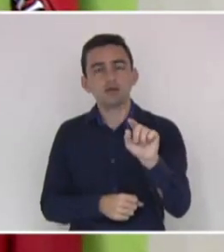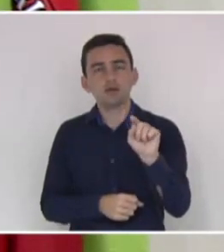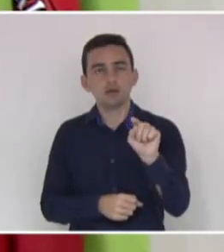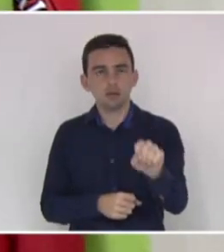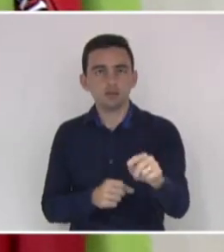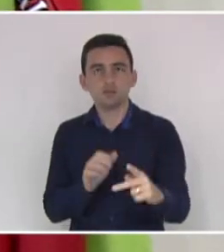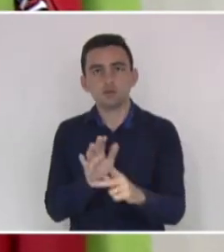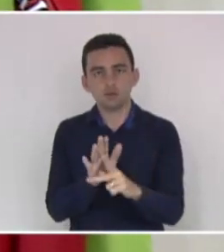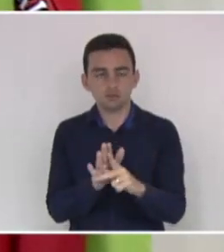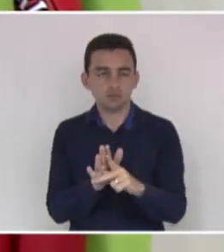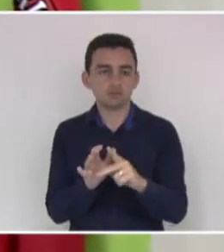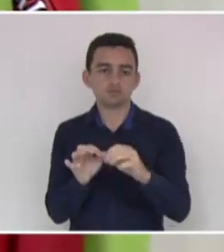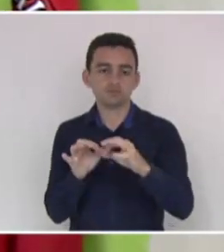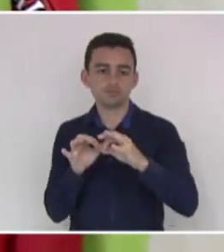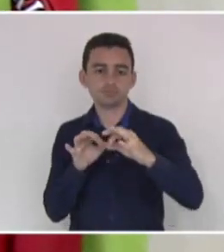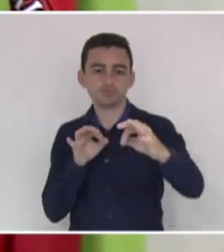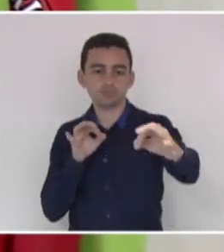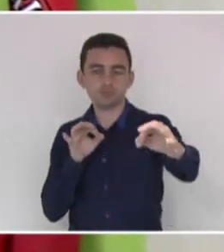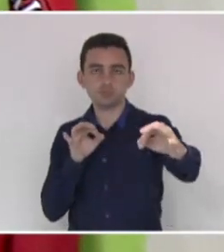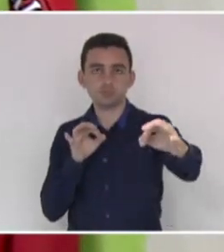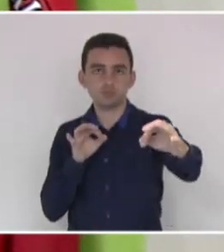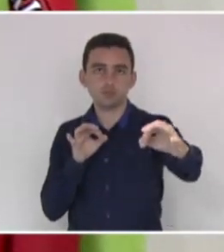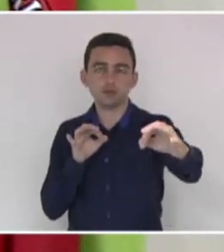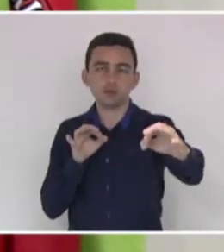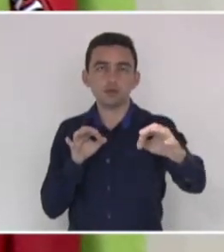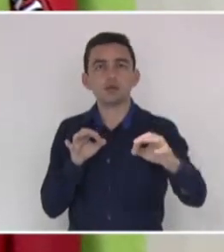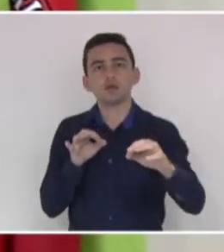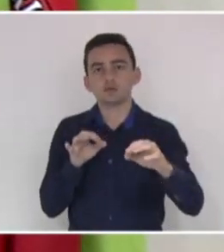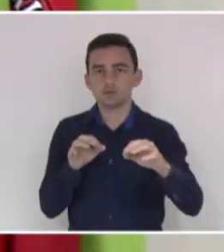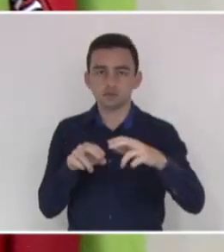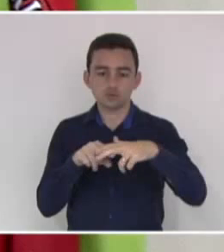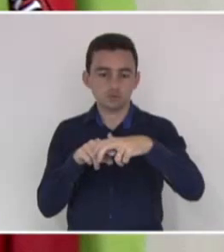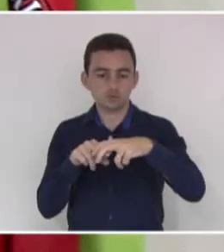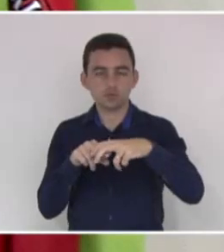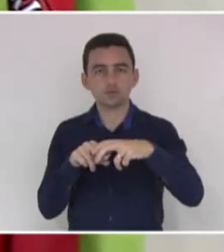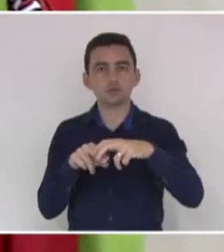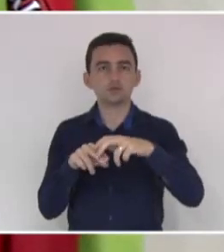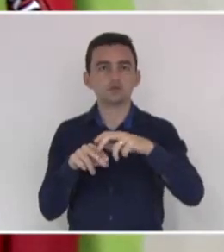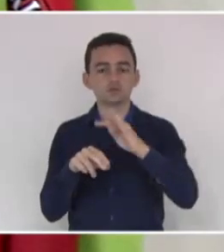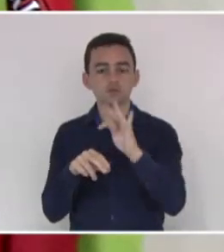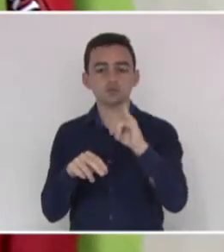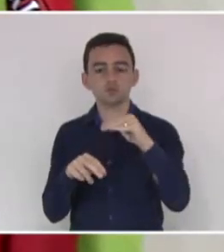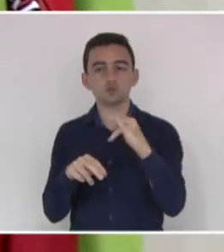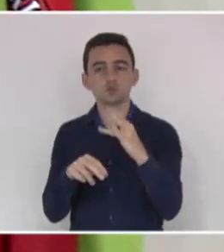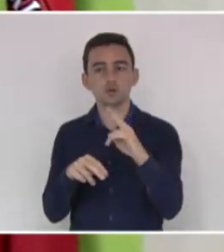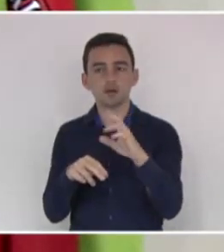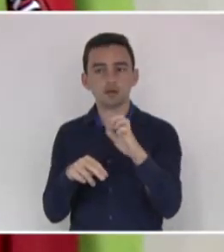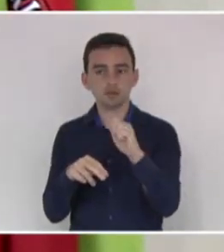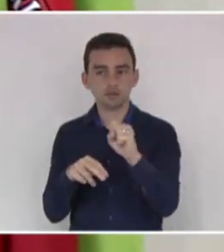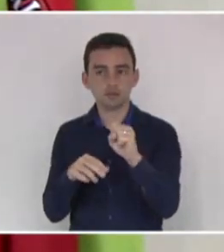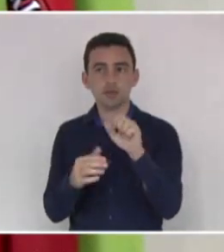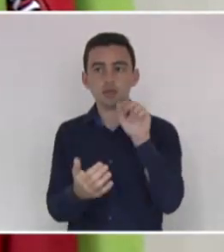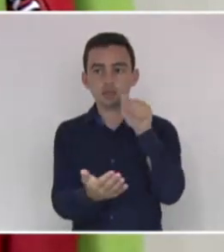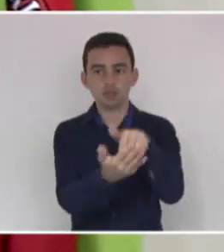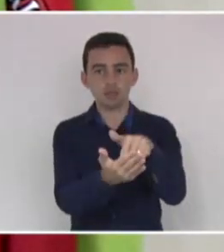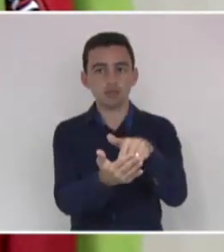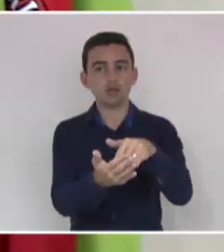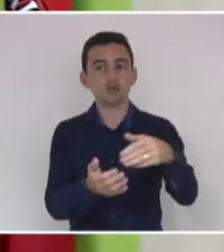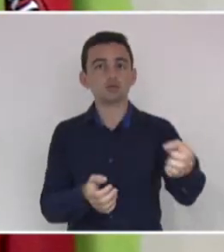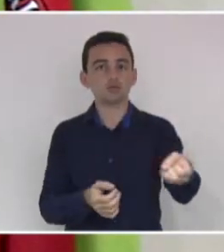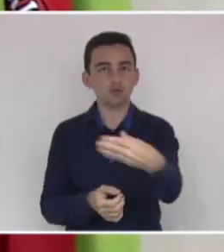até o município de Nova Trento. E exatamente nesse ponto, precisa ser colocada uma